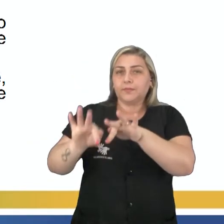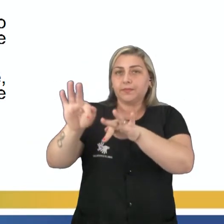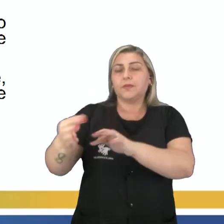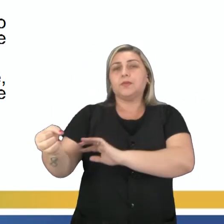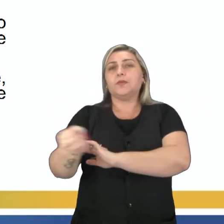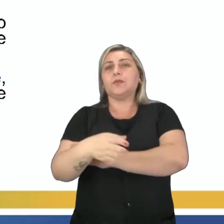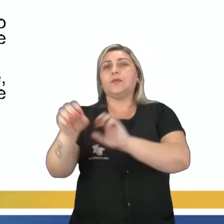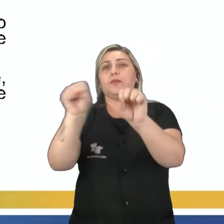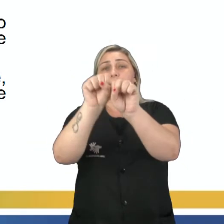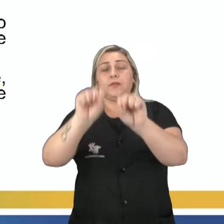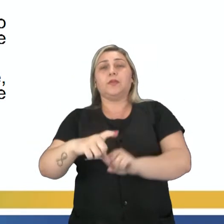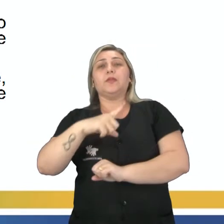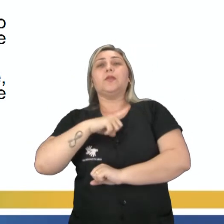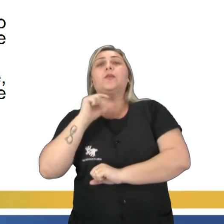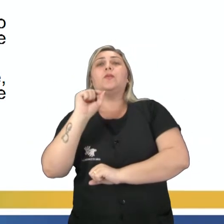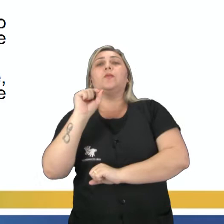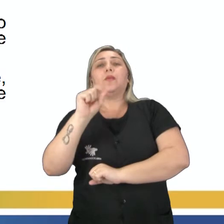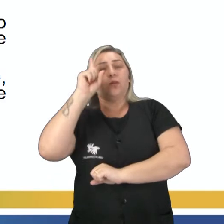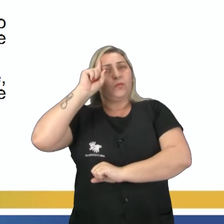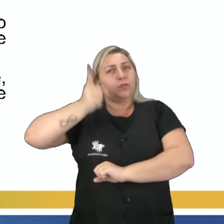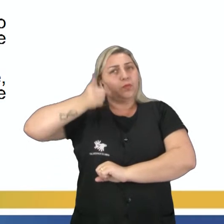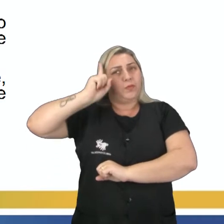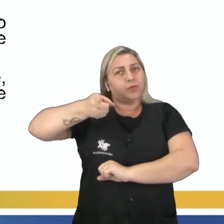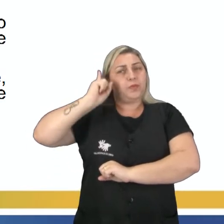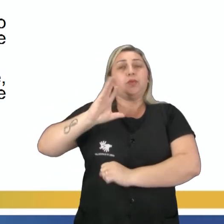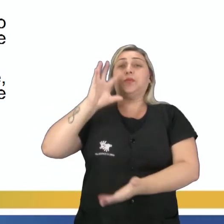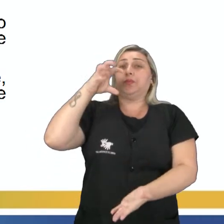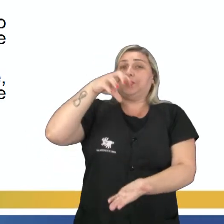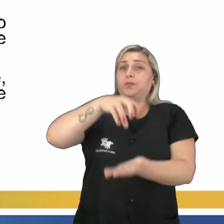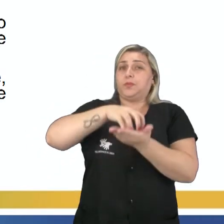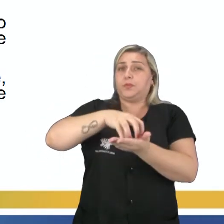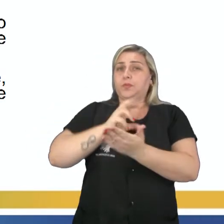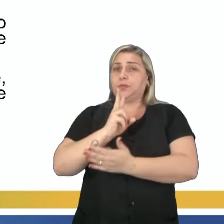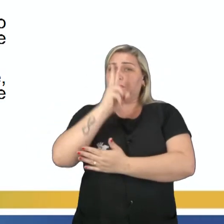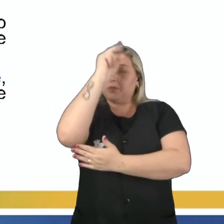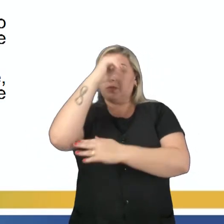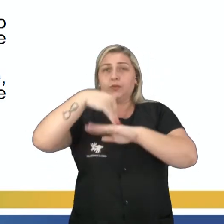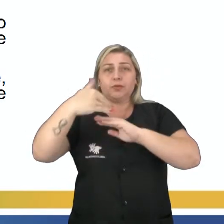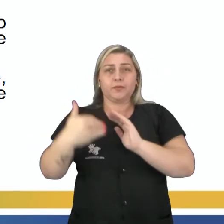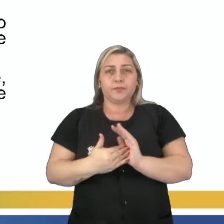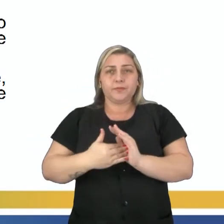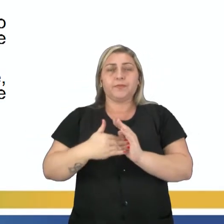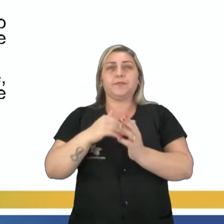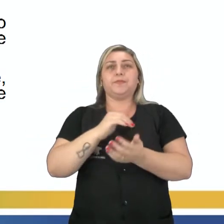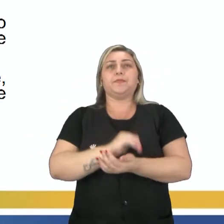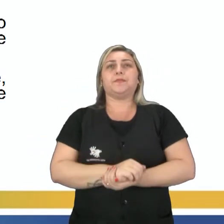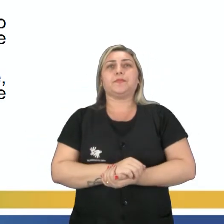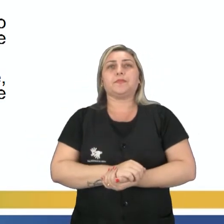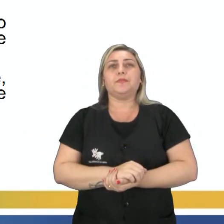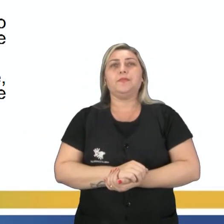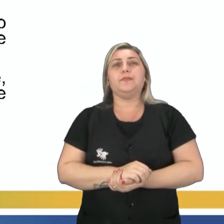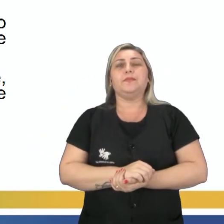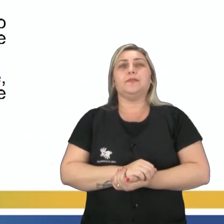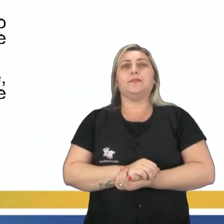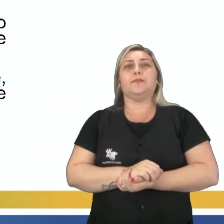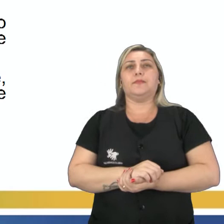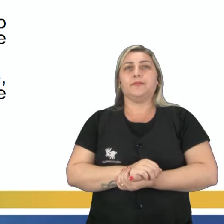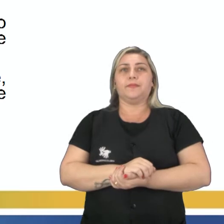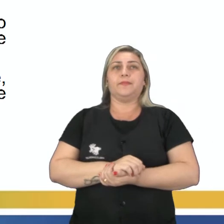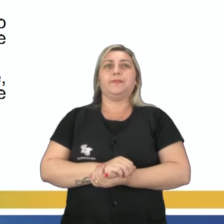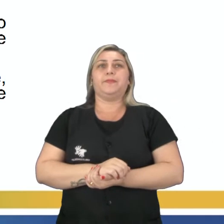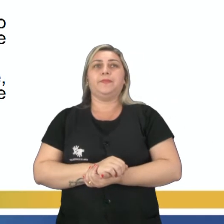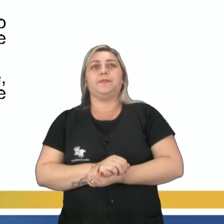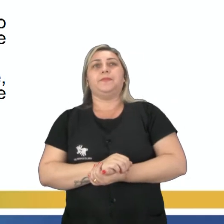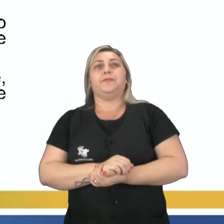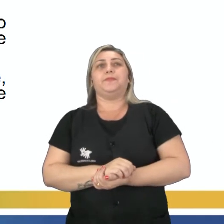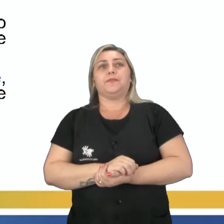Esse novo sistema tinha o senhor feudal centralizado, né? Esse novo sistema tinha o senhor feudal